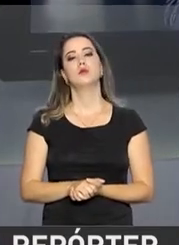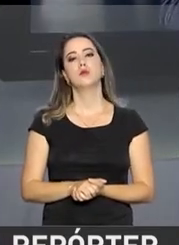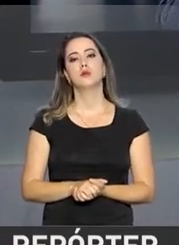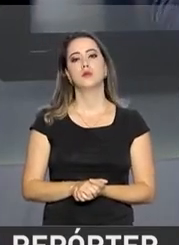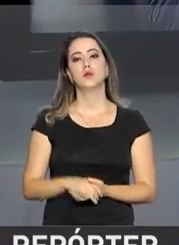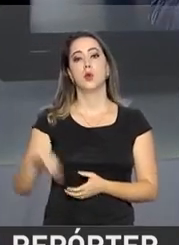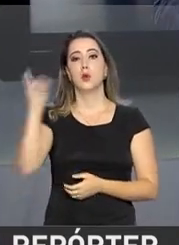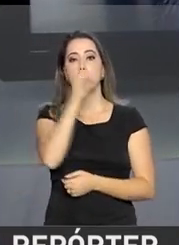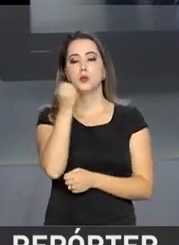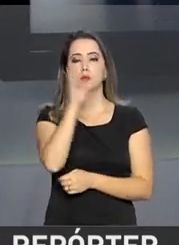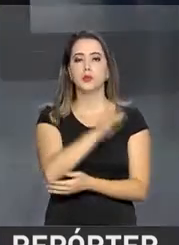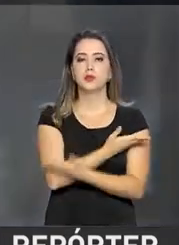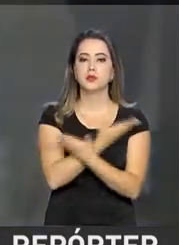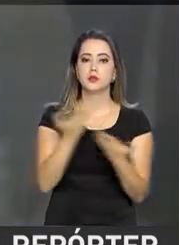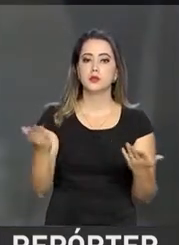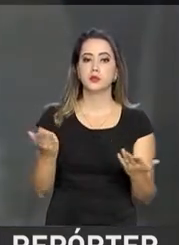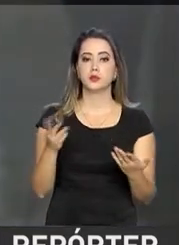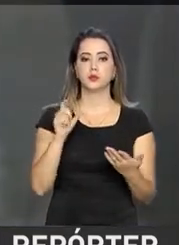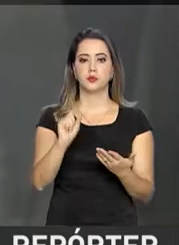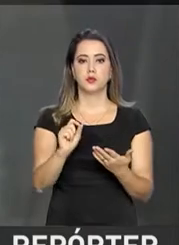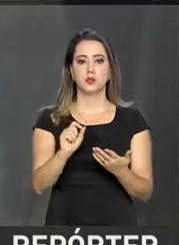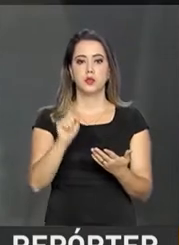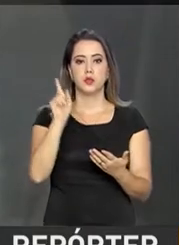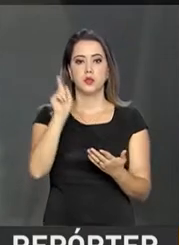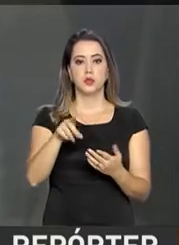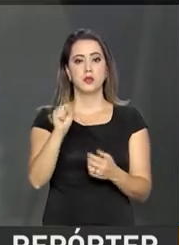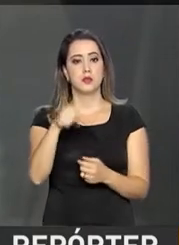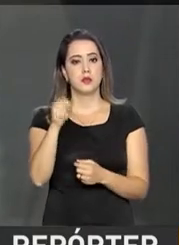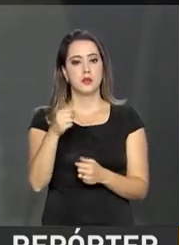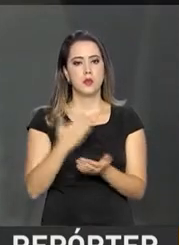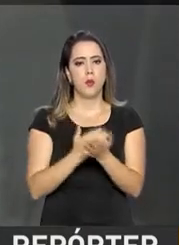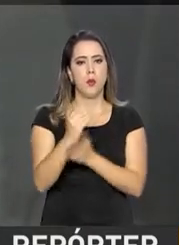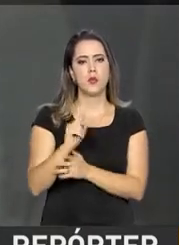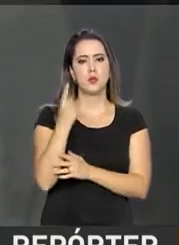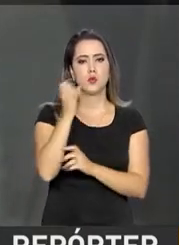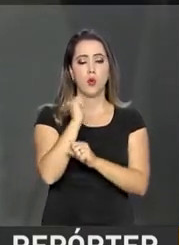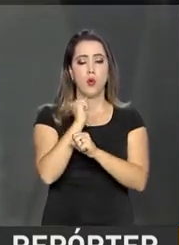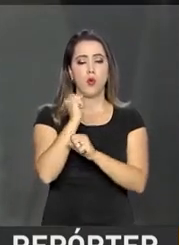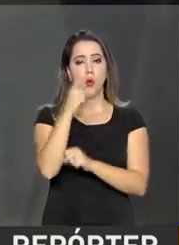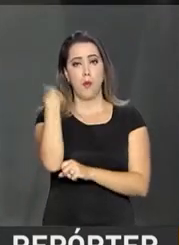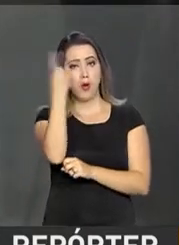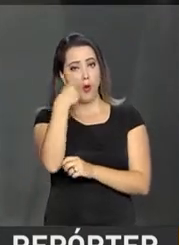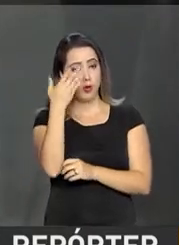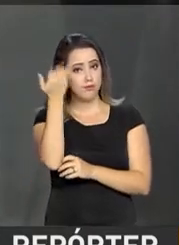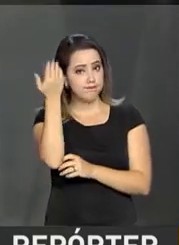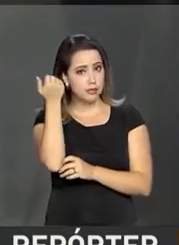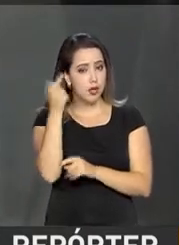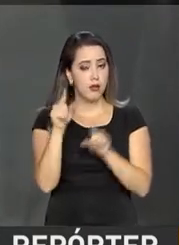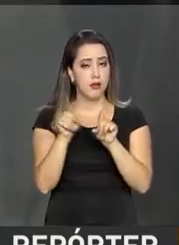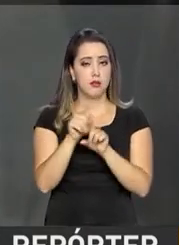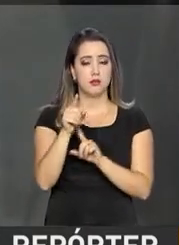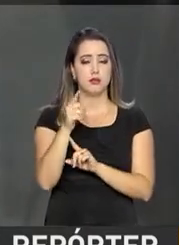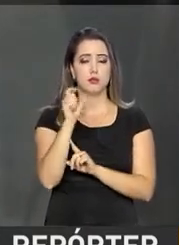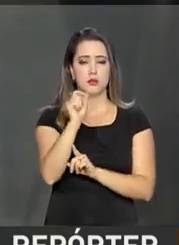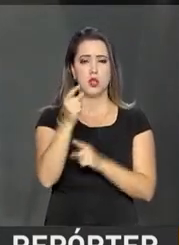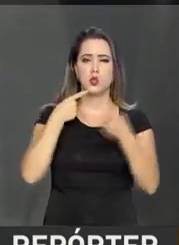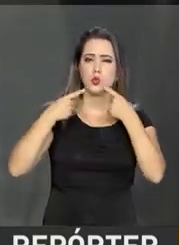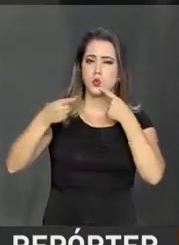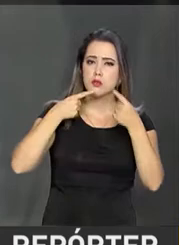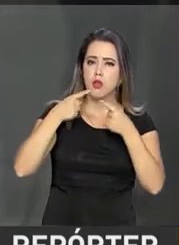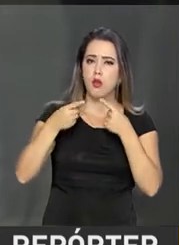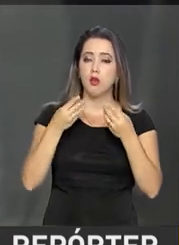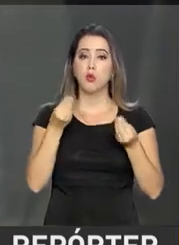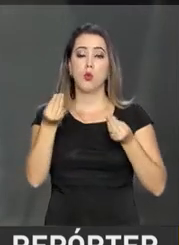Boa tarde, Roberto. Boa tarde a todos. É isso mesmo. Olha só, começou há pouco mais de uma hora, cerca de uma hora e meia, essa sessão de debates aí sobre a